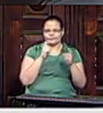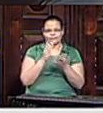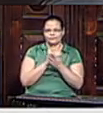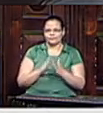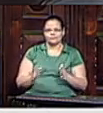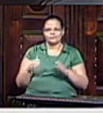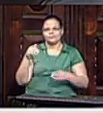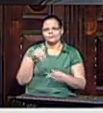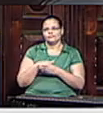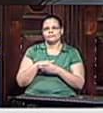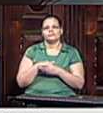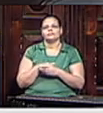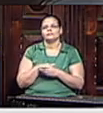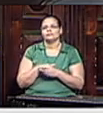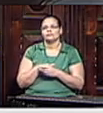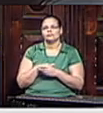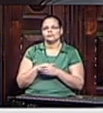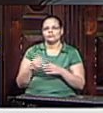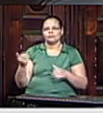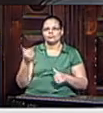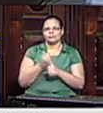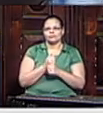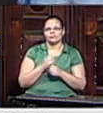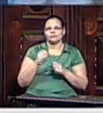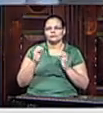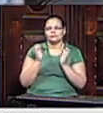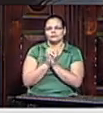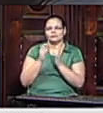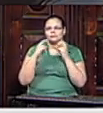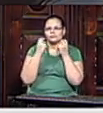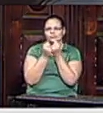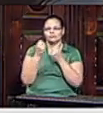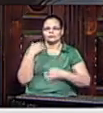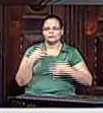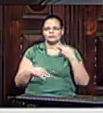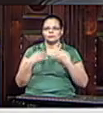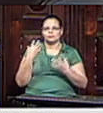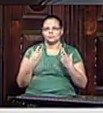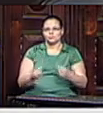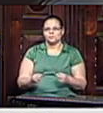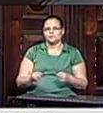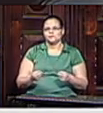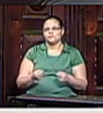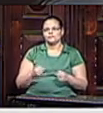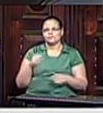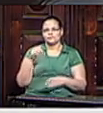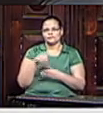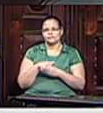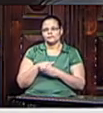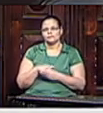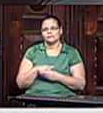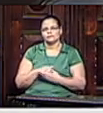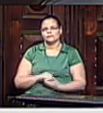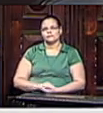discussão. Em votação, substitutivo da Comissão de Constituição e Justiça. Seus que aprovam a estão aprovado.